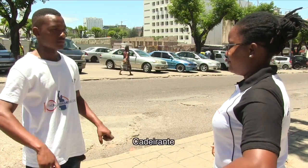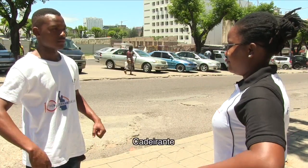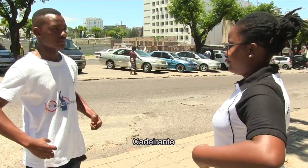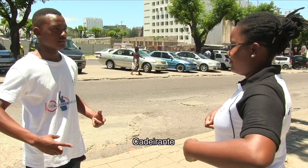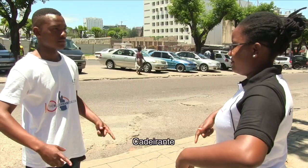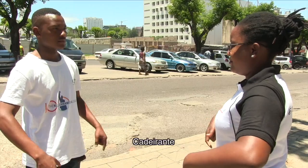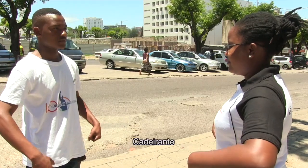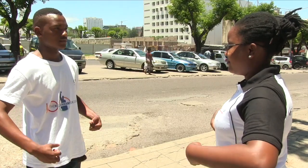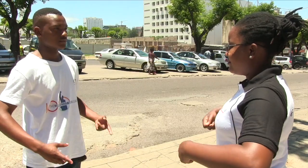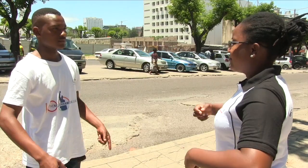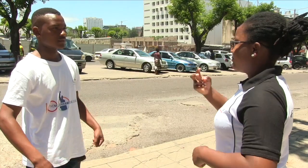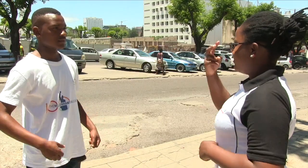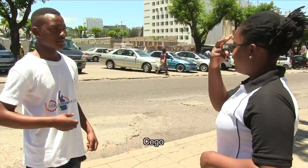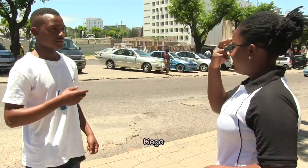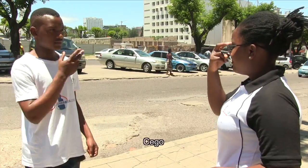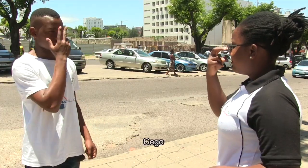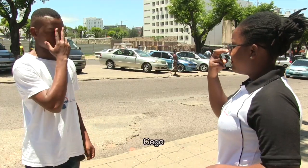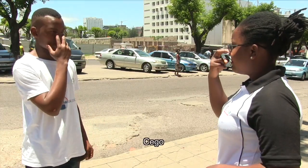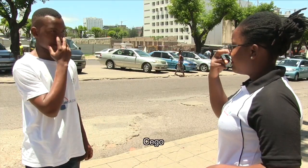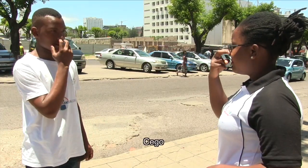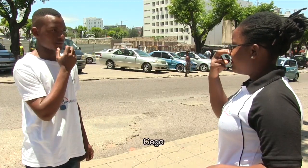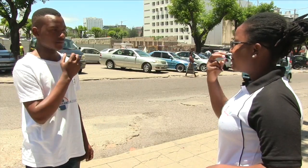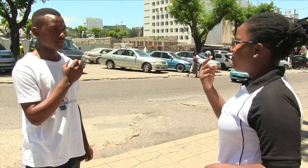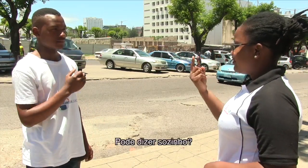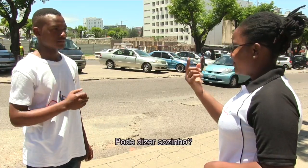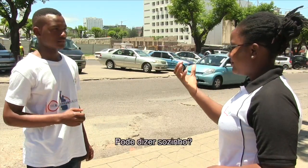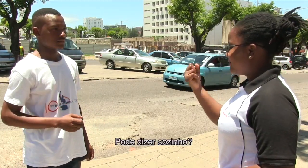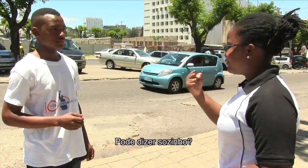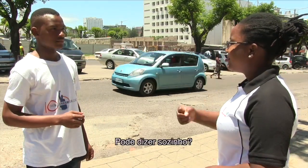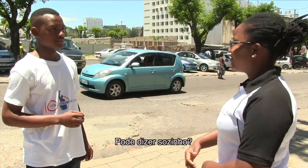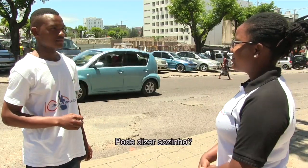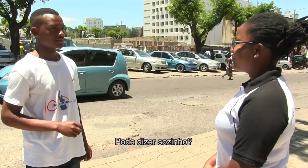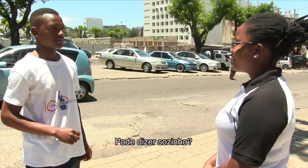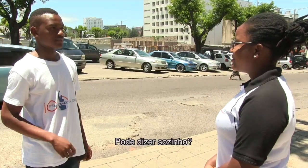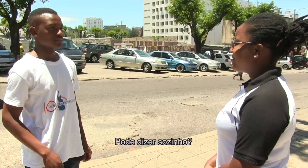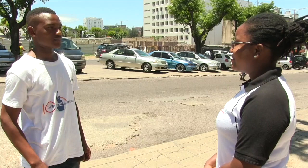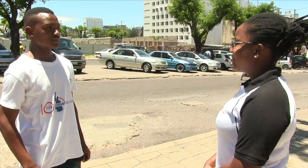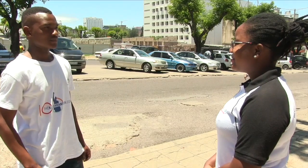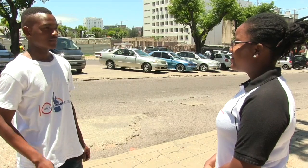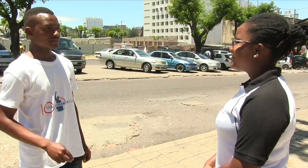Cadeirante Cego Pode dizer sozinho.